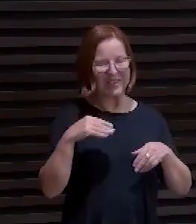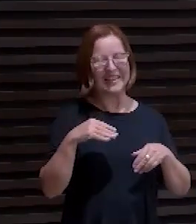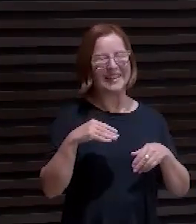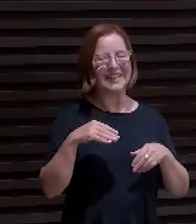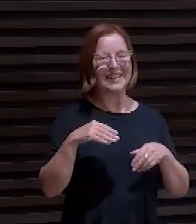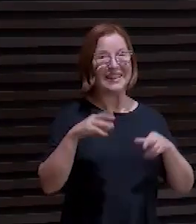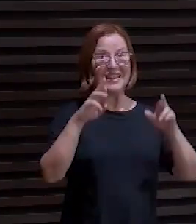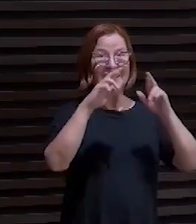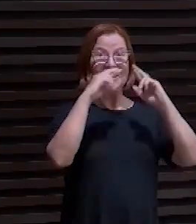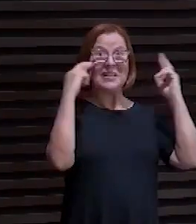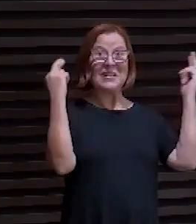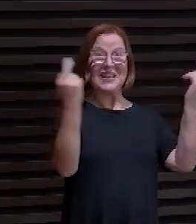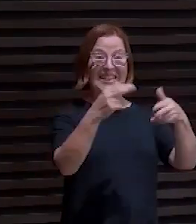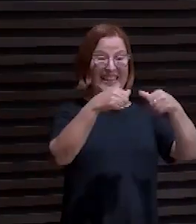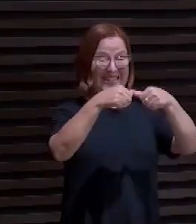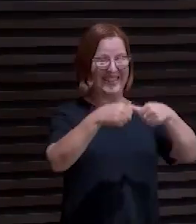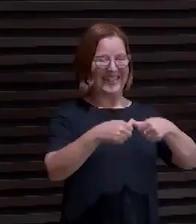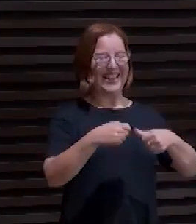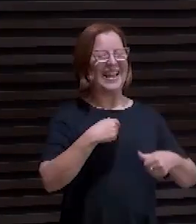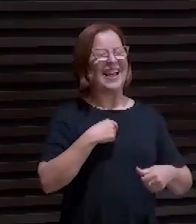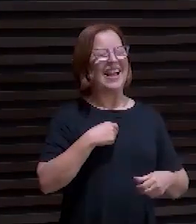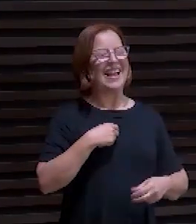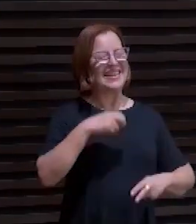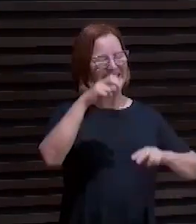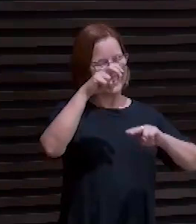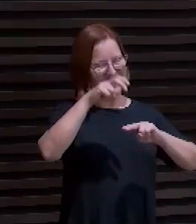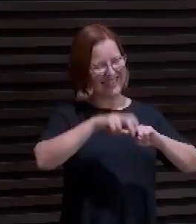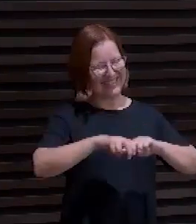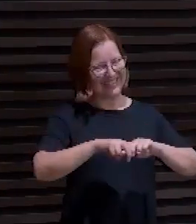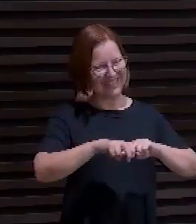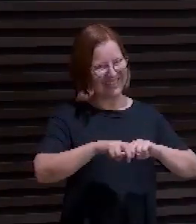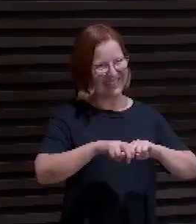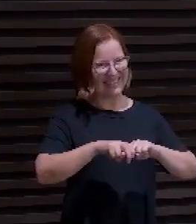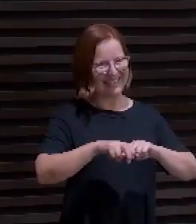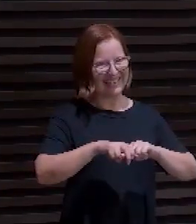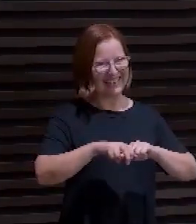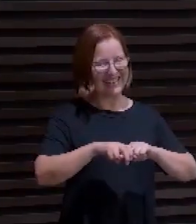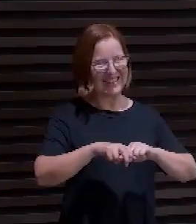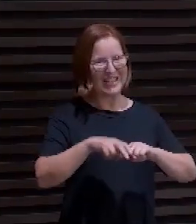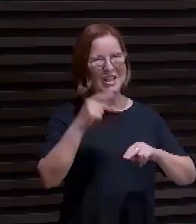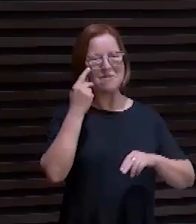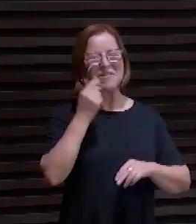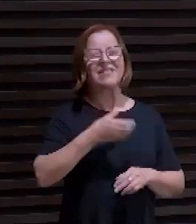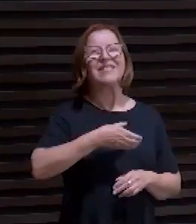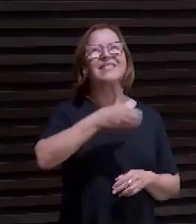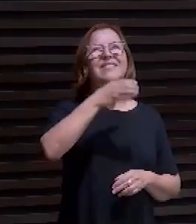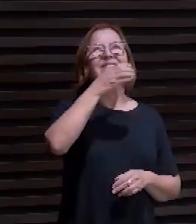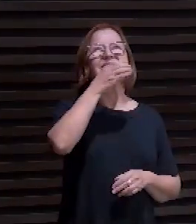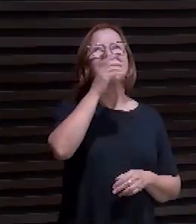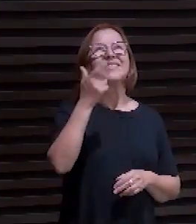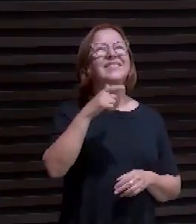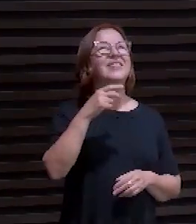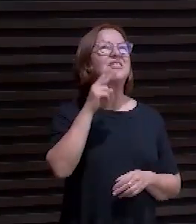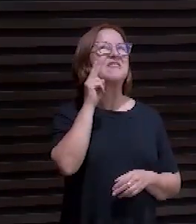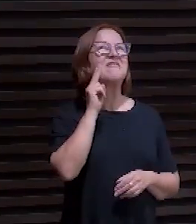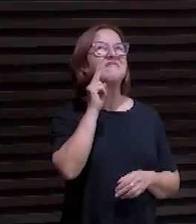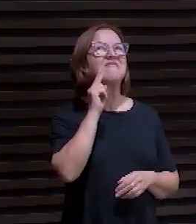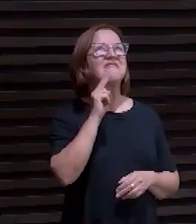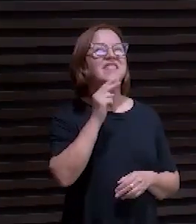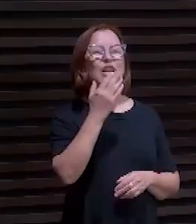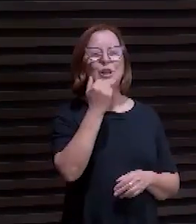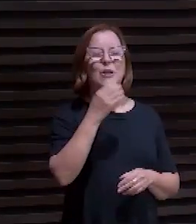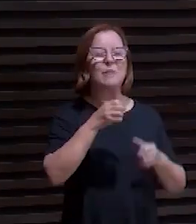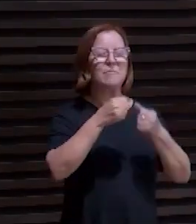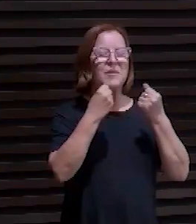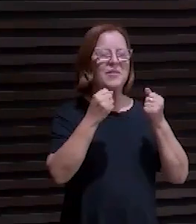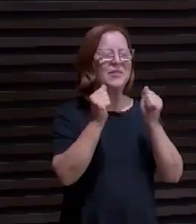for estabelecido, eu vou sentar para tomar de novo o vinho e comer o pão junto com o